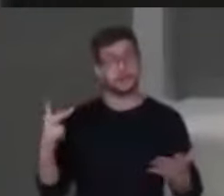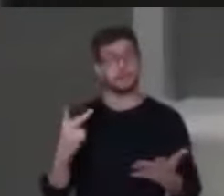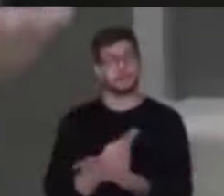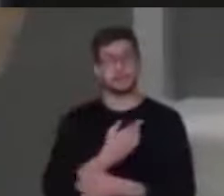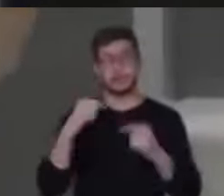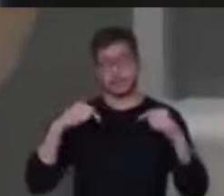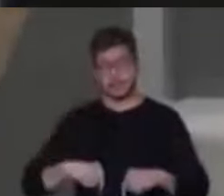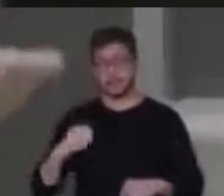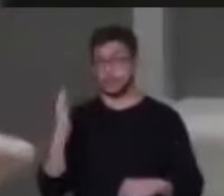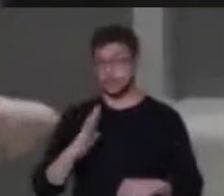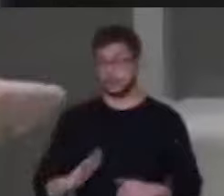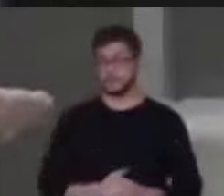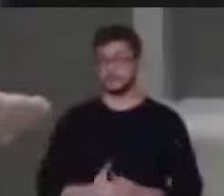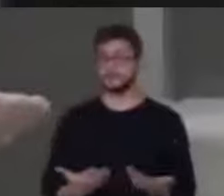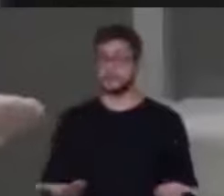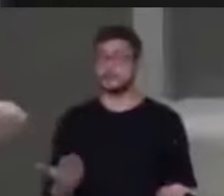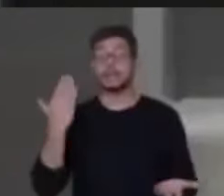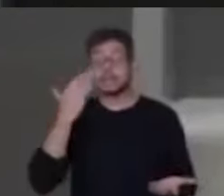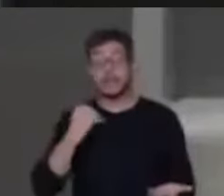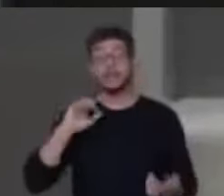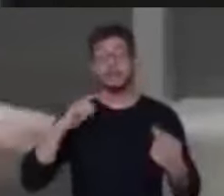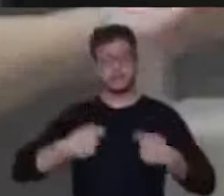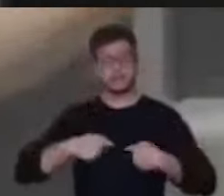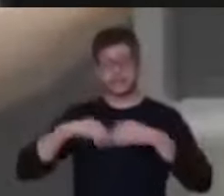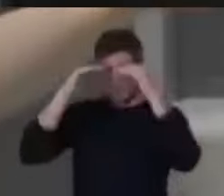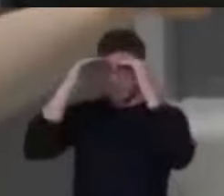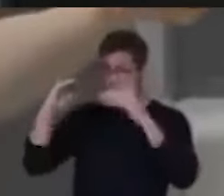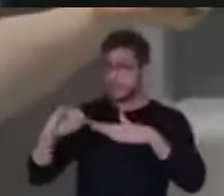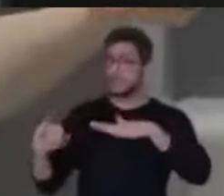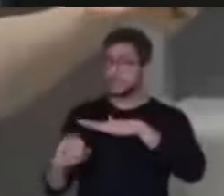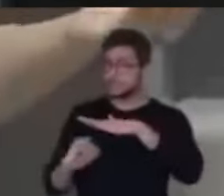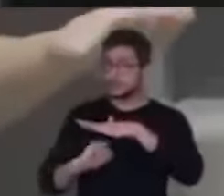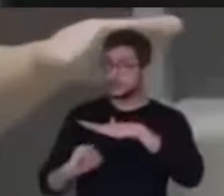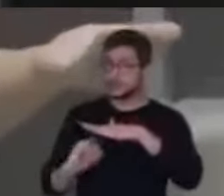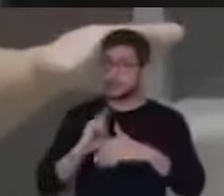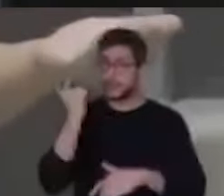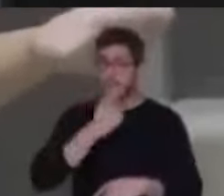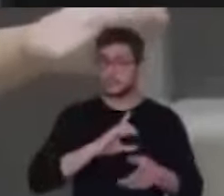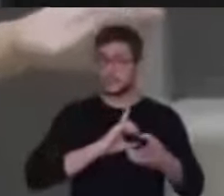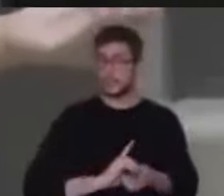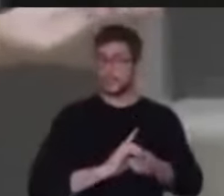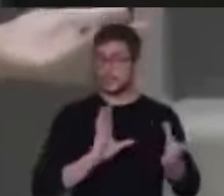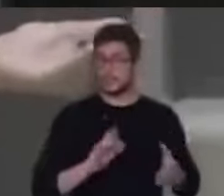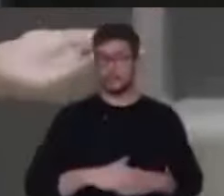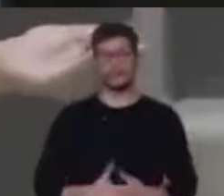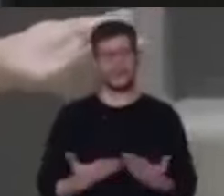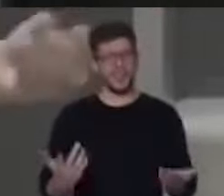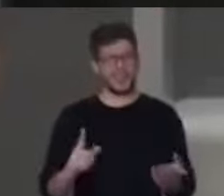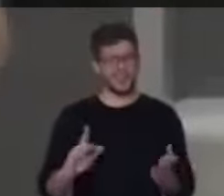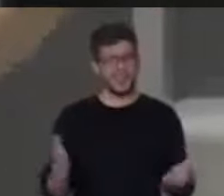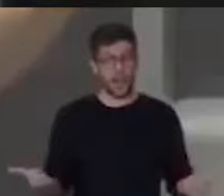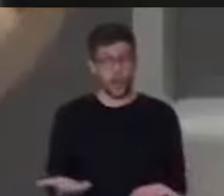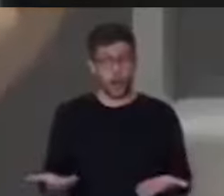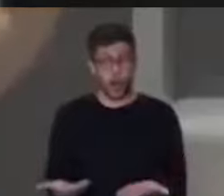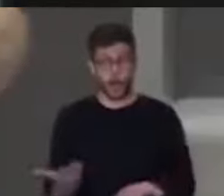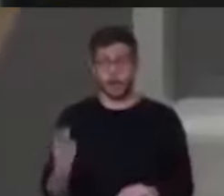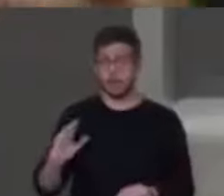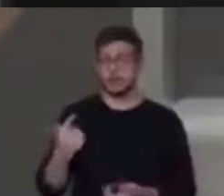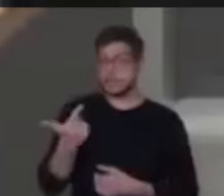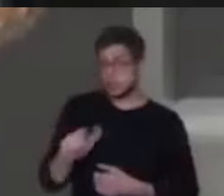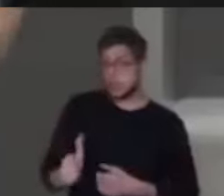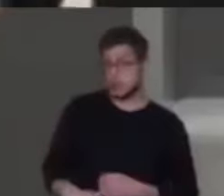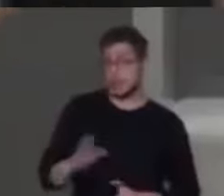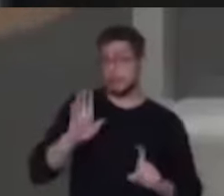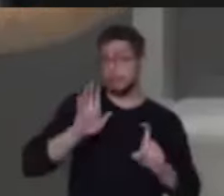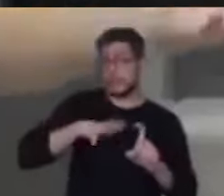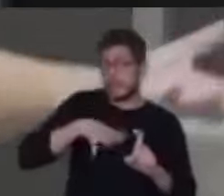a democracia quando se defende as instituições. Aliás, esses, na ausência de mito, querem pegar um bilionário estrangeiro que está atenta